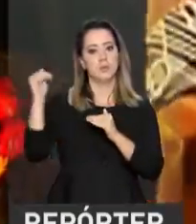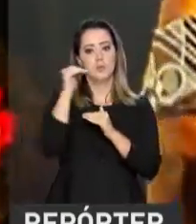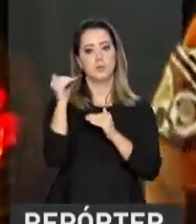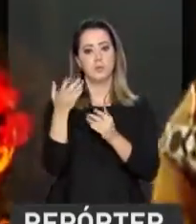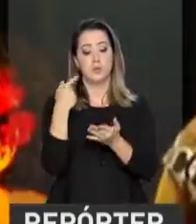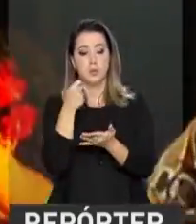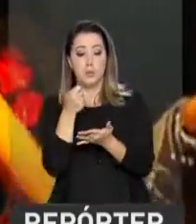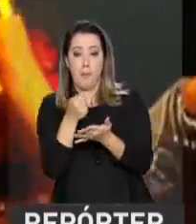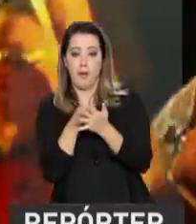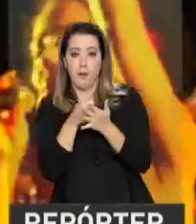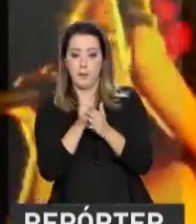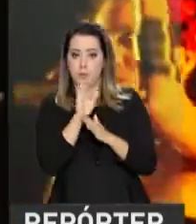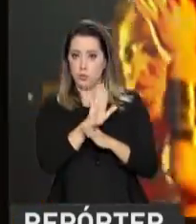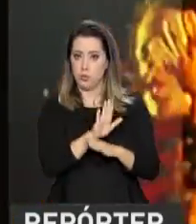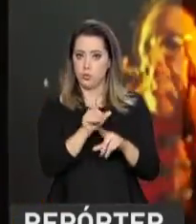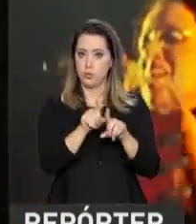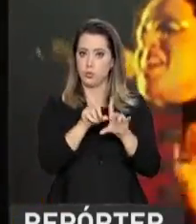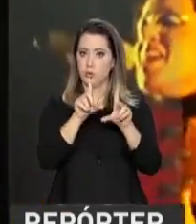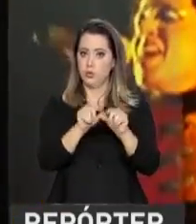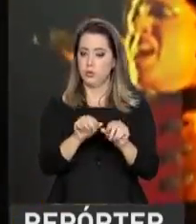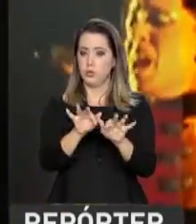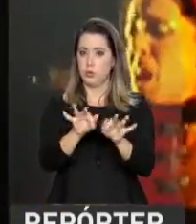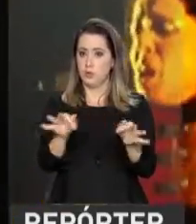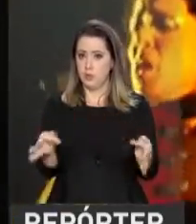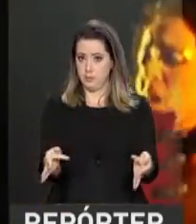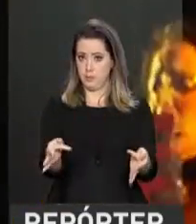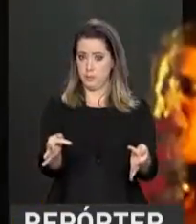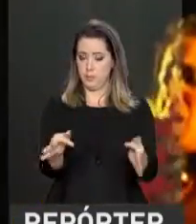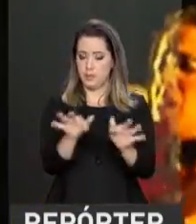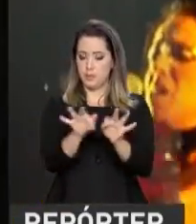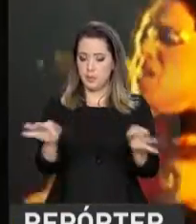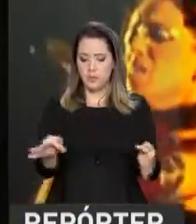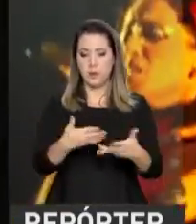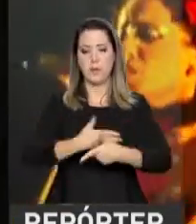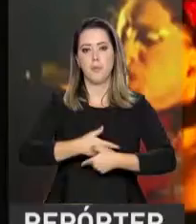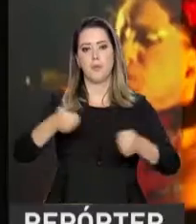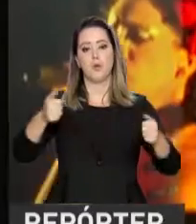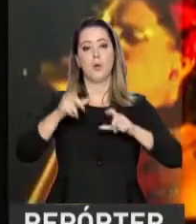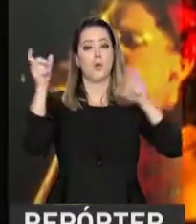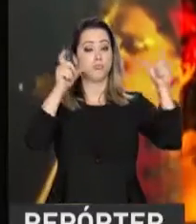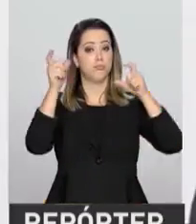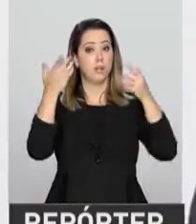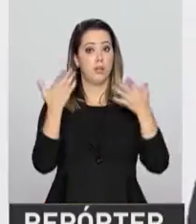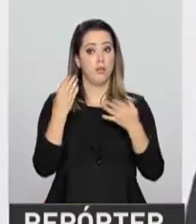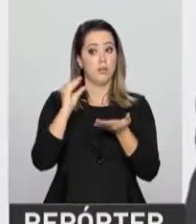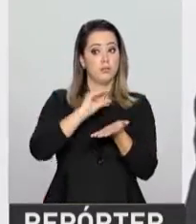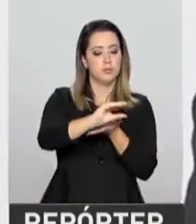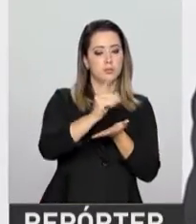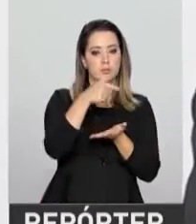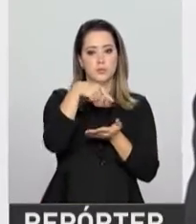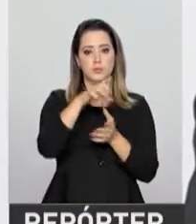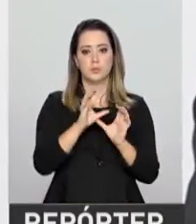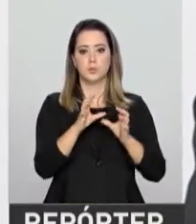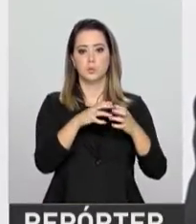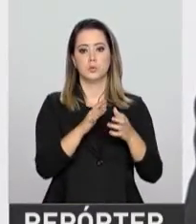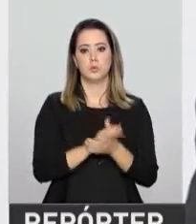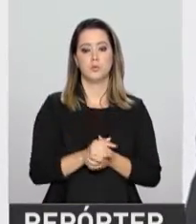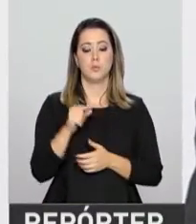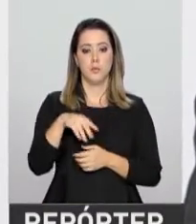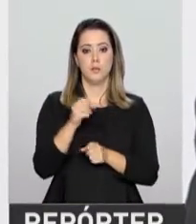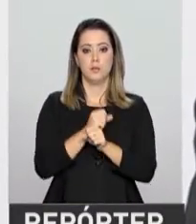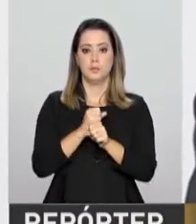dos patrocínios, diminuir a burocracia e atrair mais investimentos para o setor. Nós temos para este